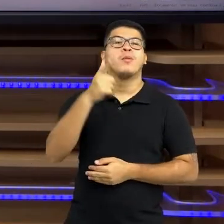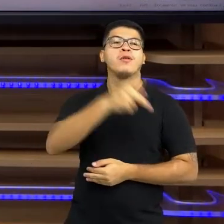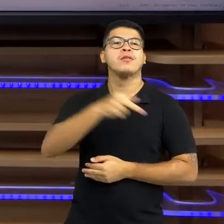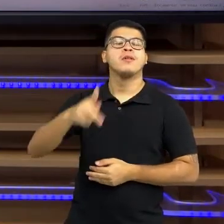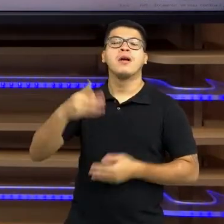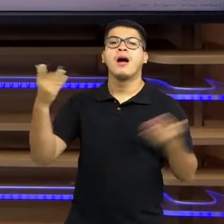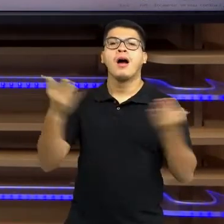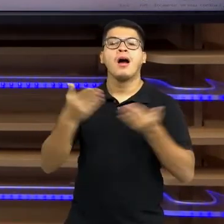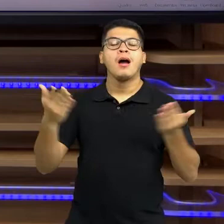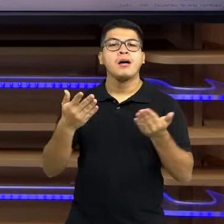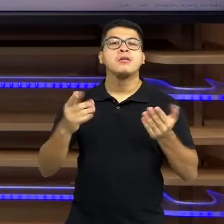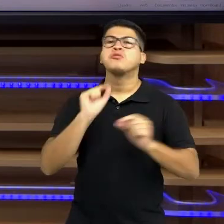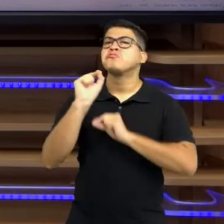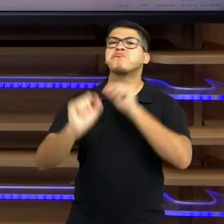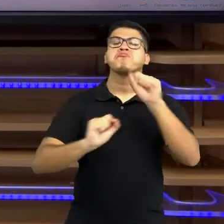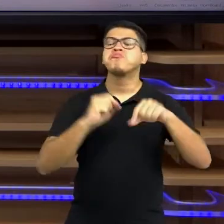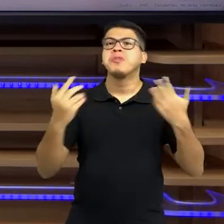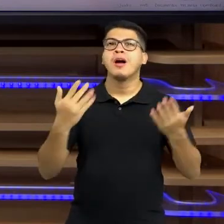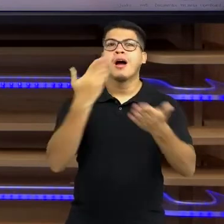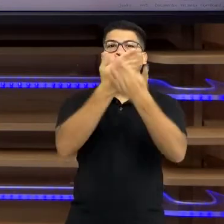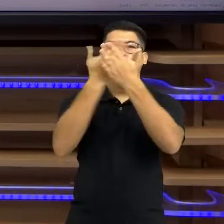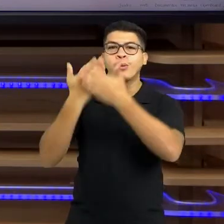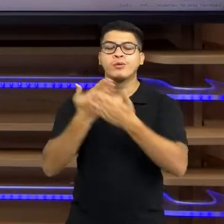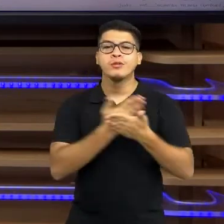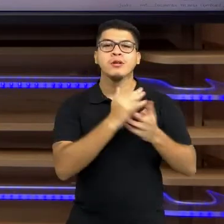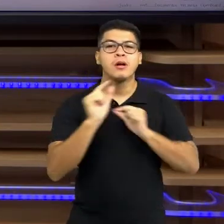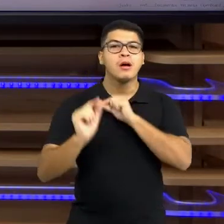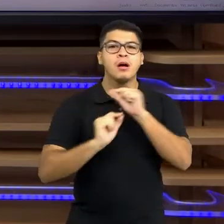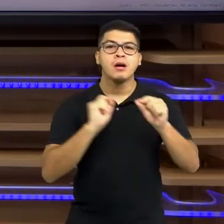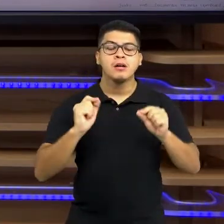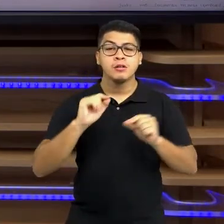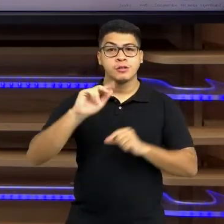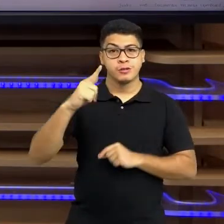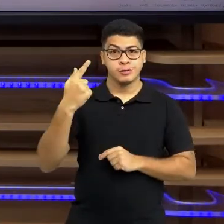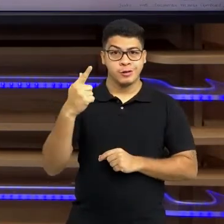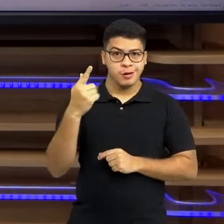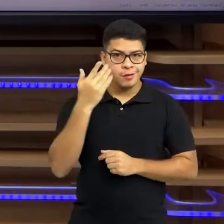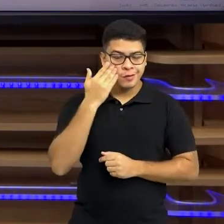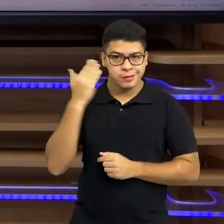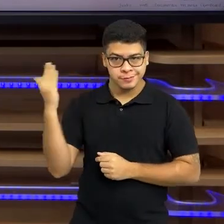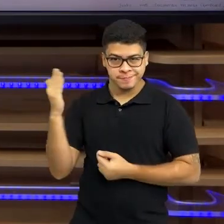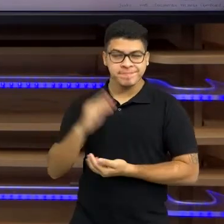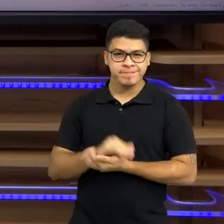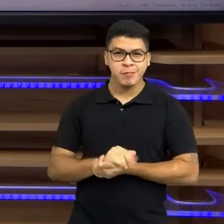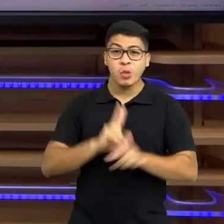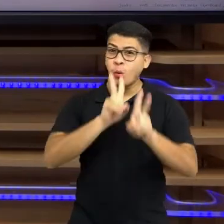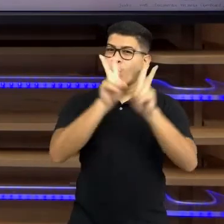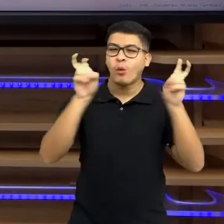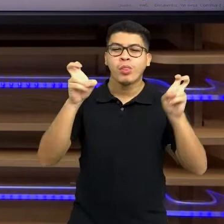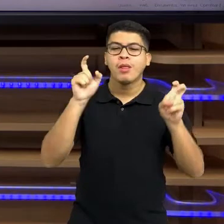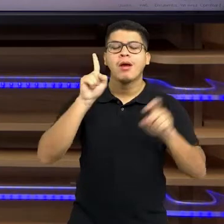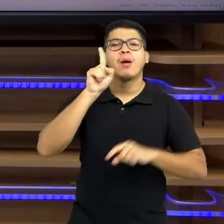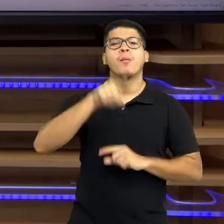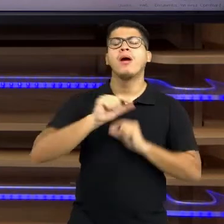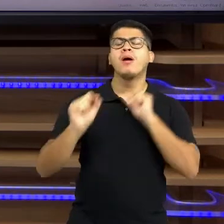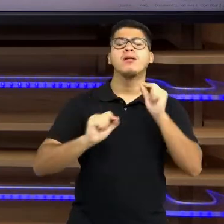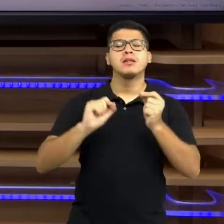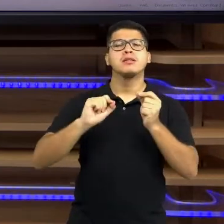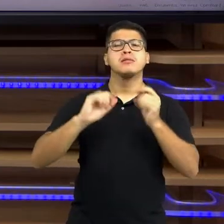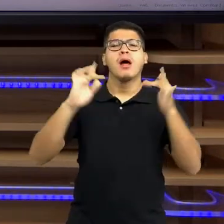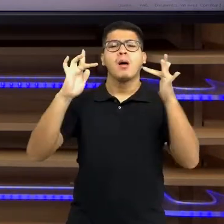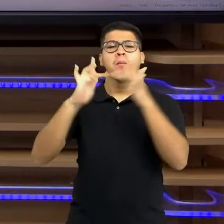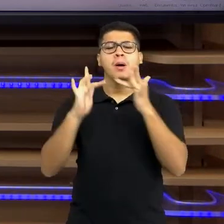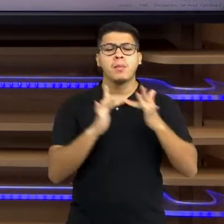vamos verificar o que nós estudamos no Exercitando de Geografia. Pessoal, o tema dessas questões está relacionado